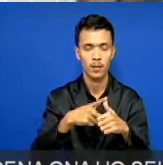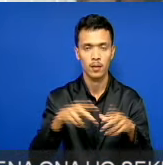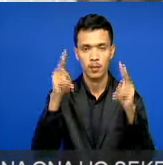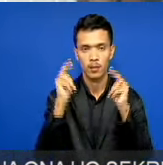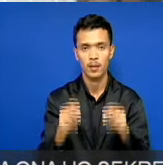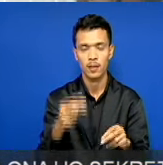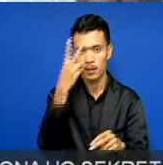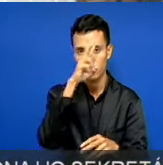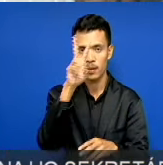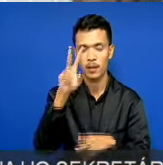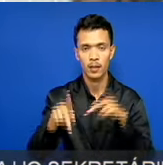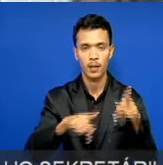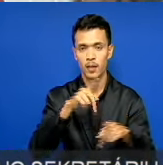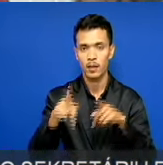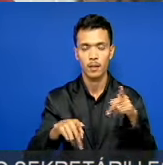que hareba ema ninia